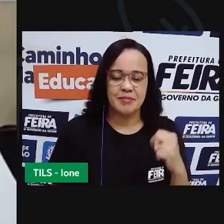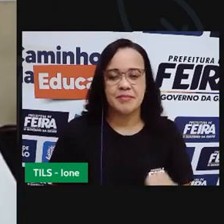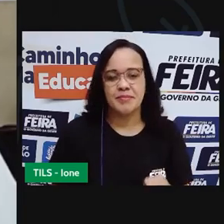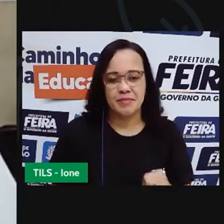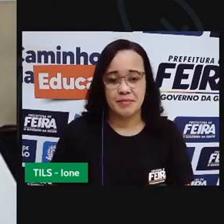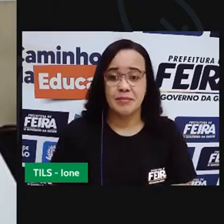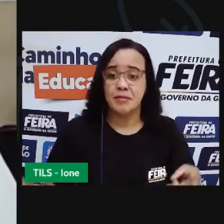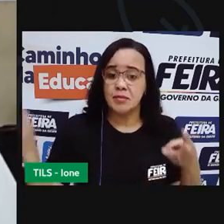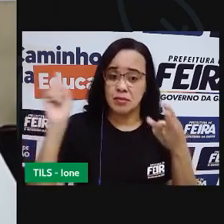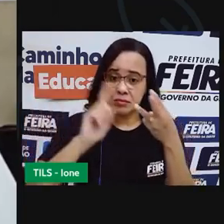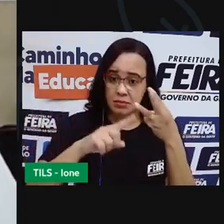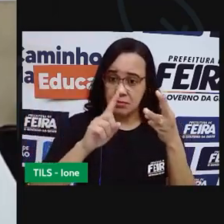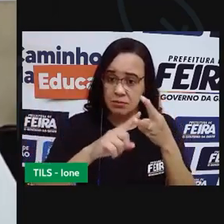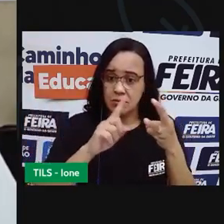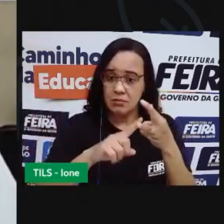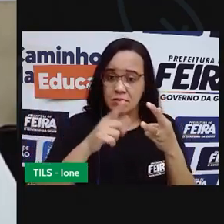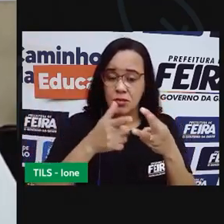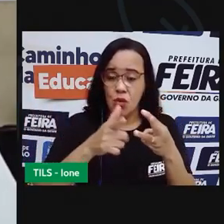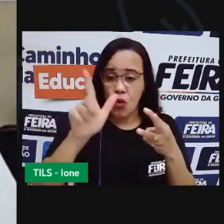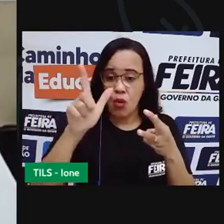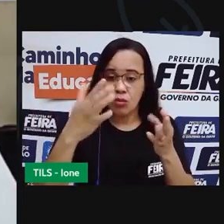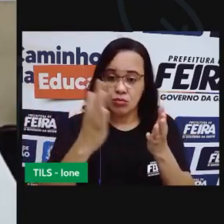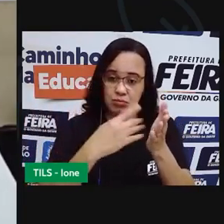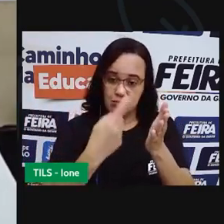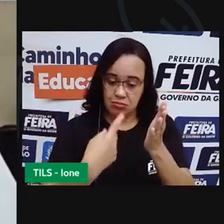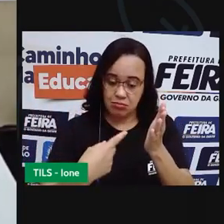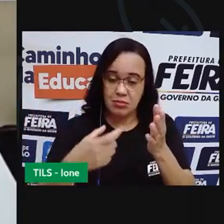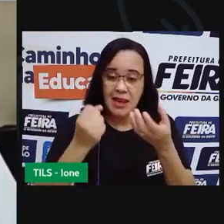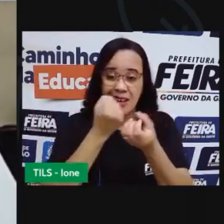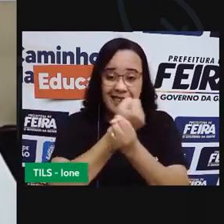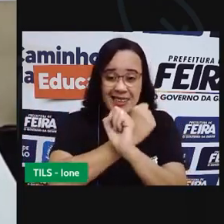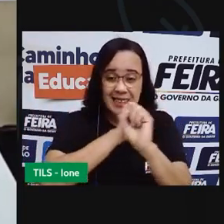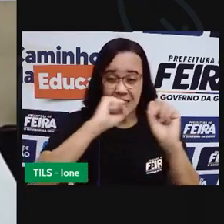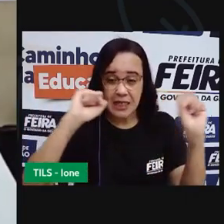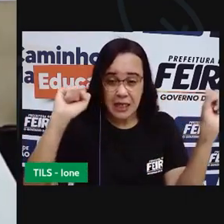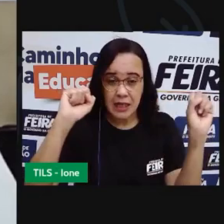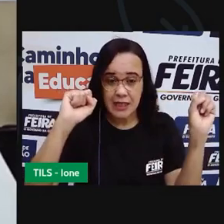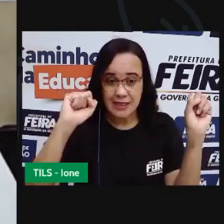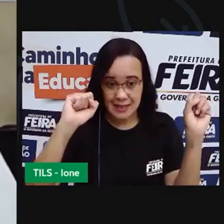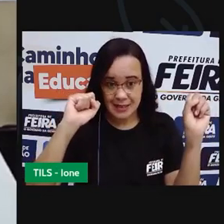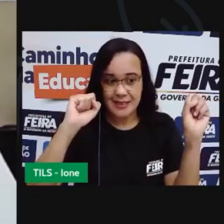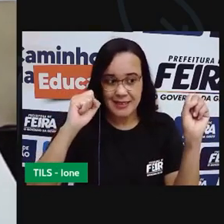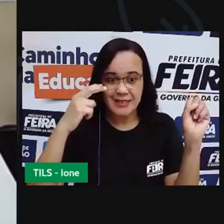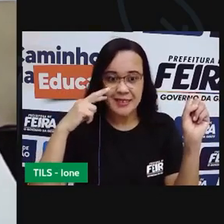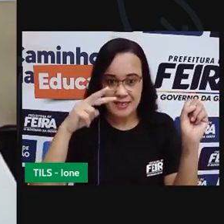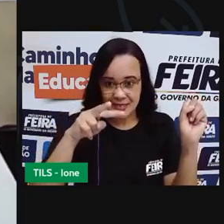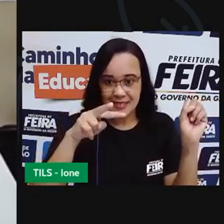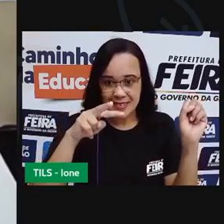Eu tenho outro caderno grande, um caderno grande, olha,